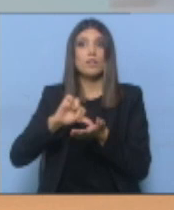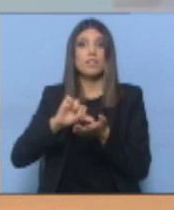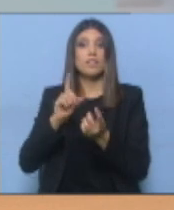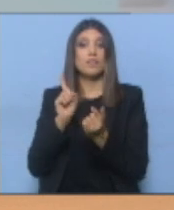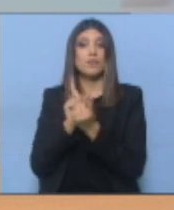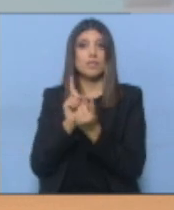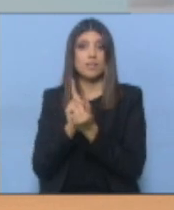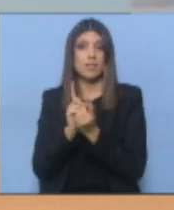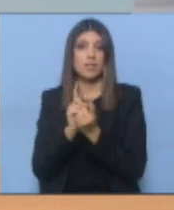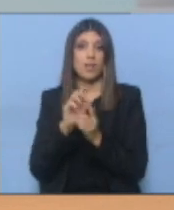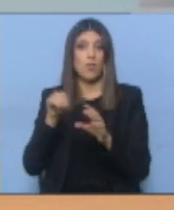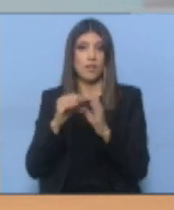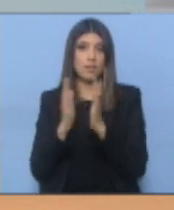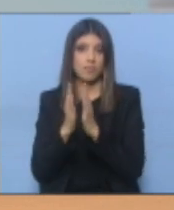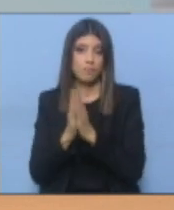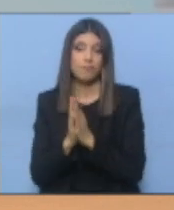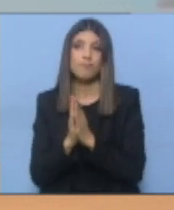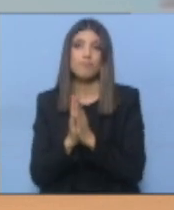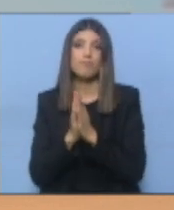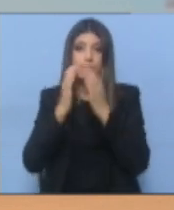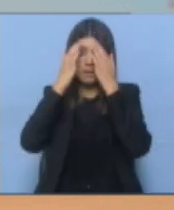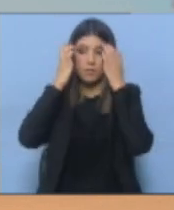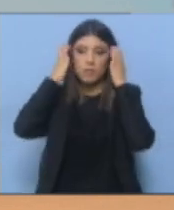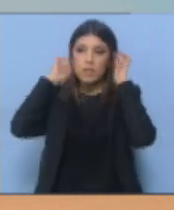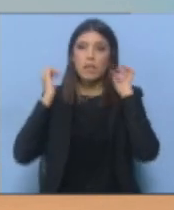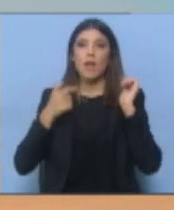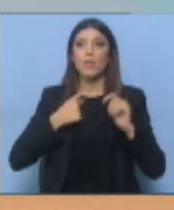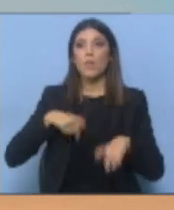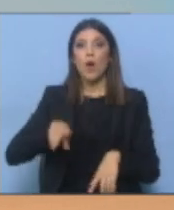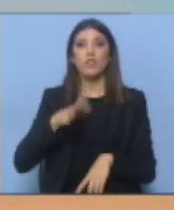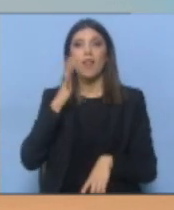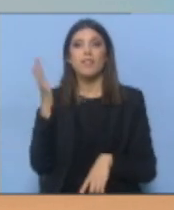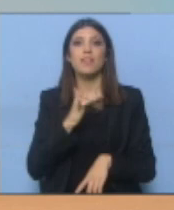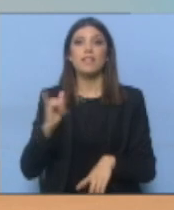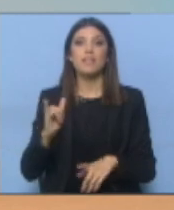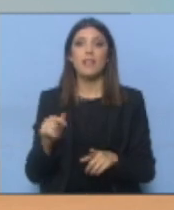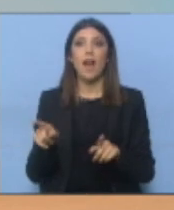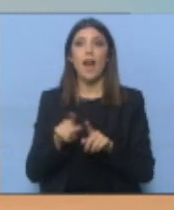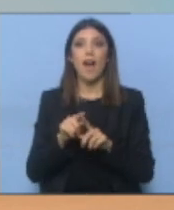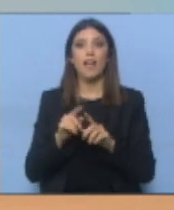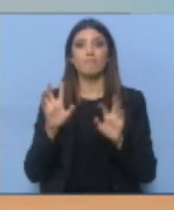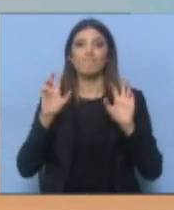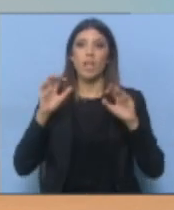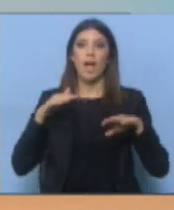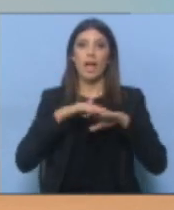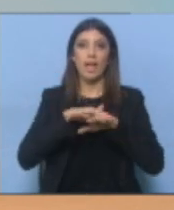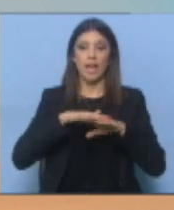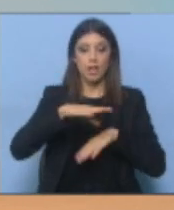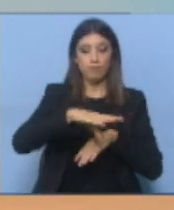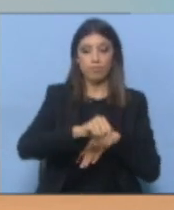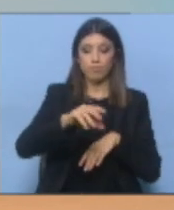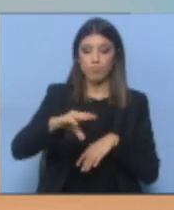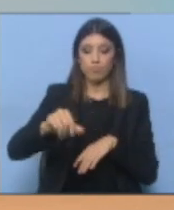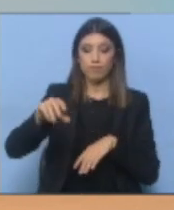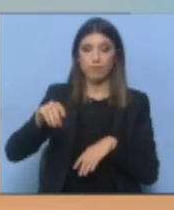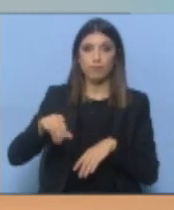nas paróquias e nas Caritas diocesanas, e, portanto, aqui tentar fazer uma ponte de uma rede a nível local que possa,